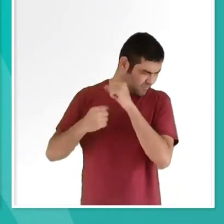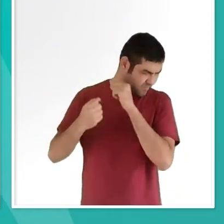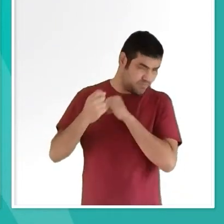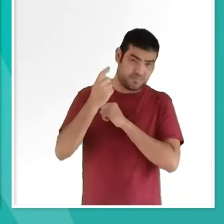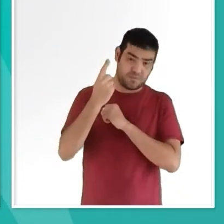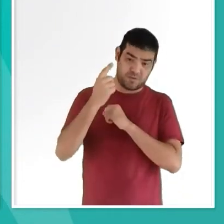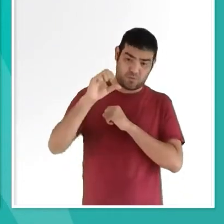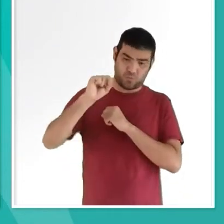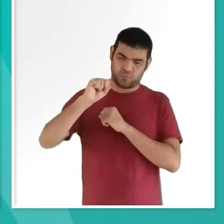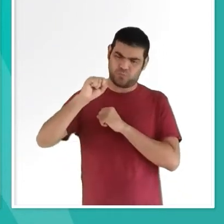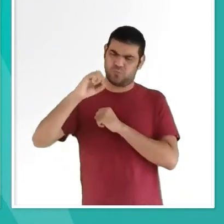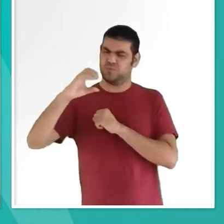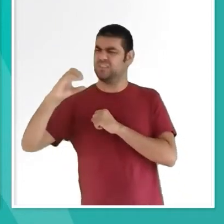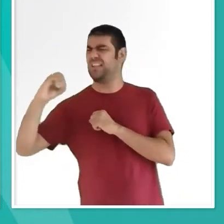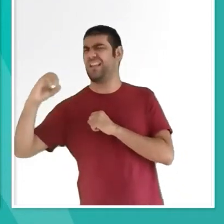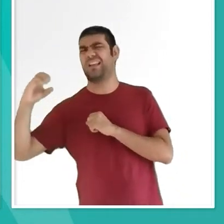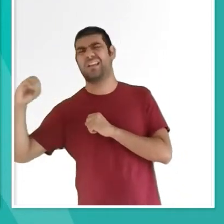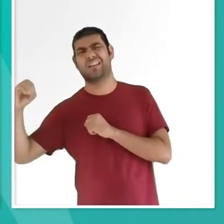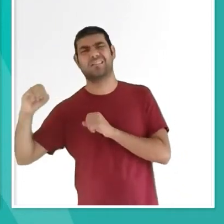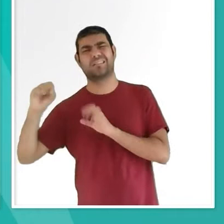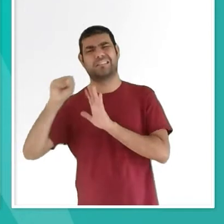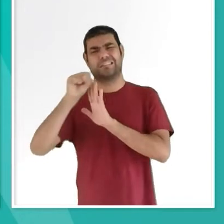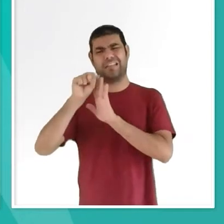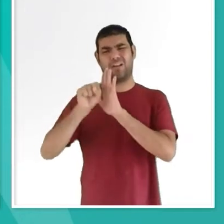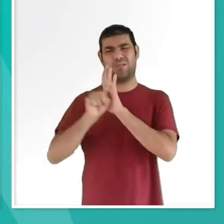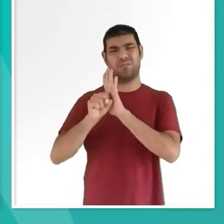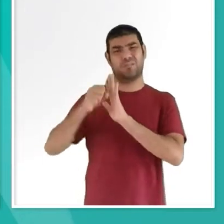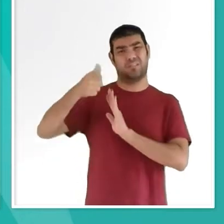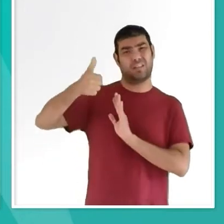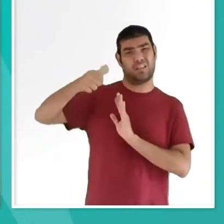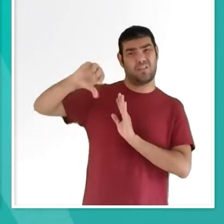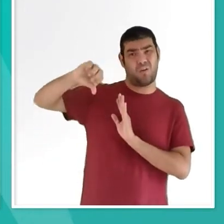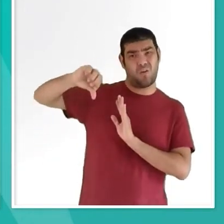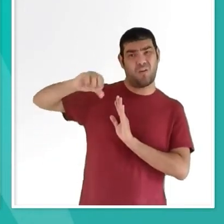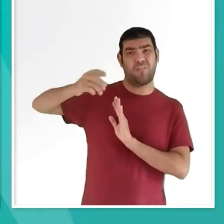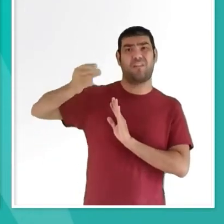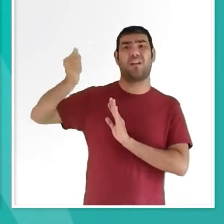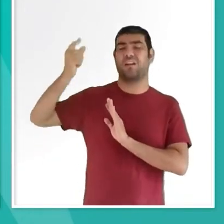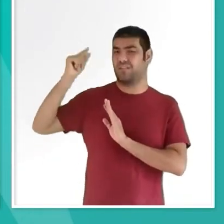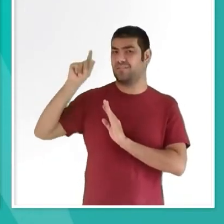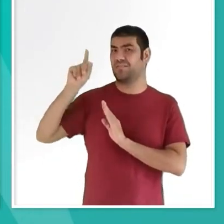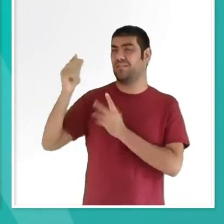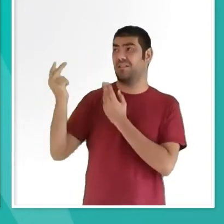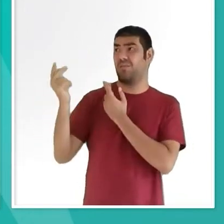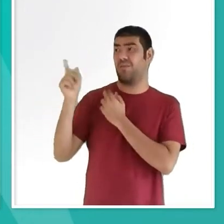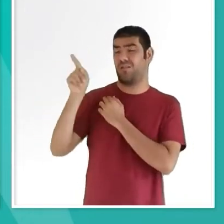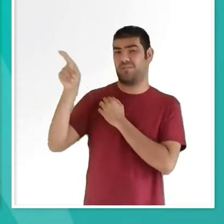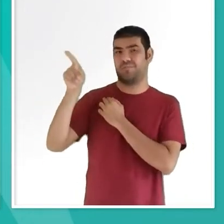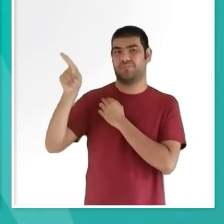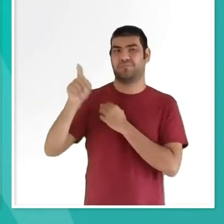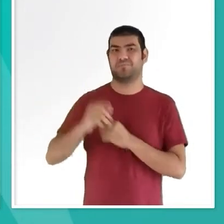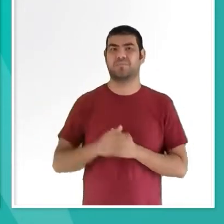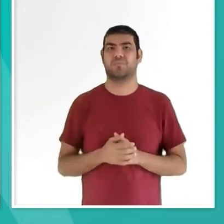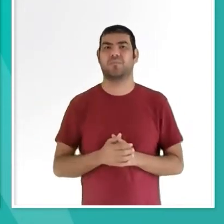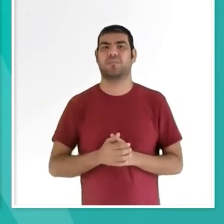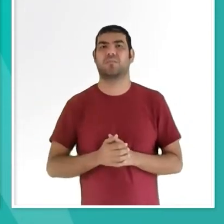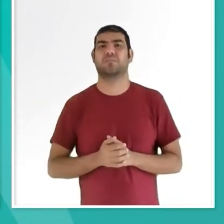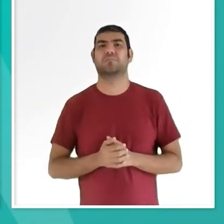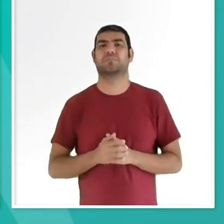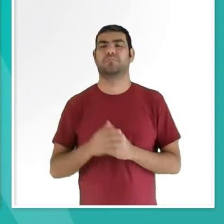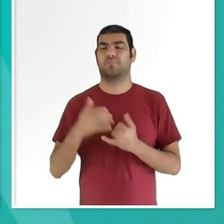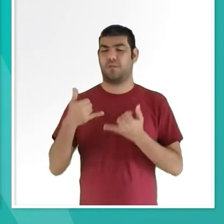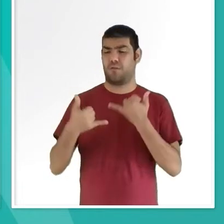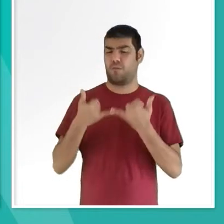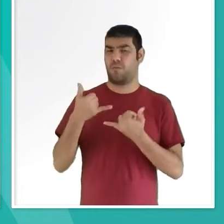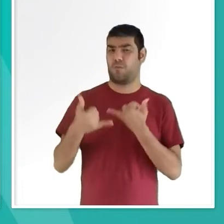1800, né, século XIX. Então, o cálcio era esse jogo